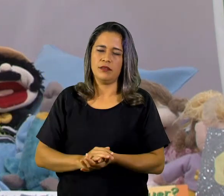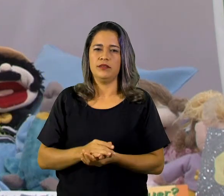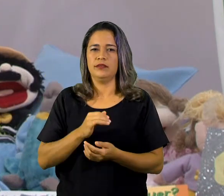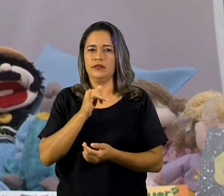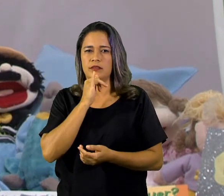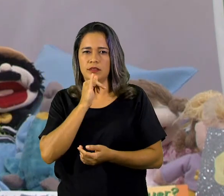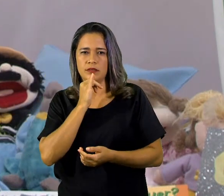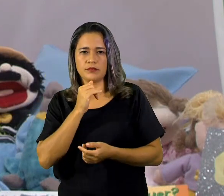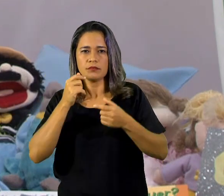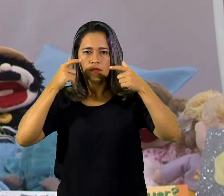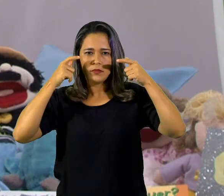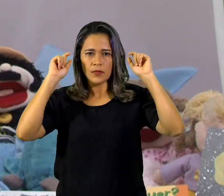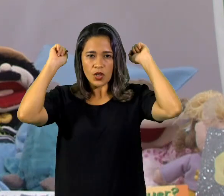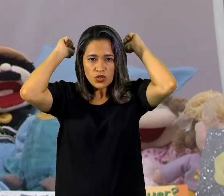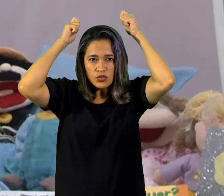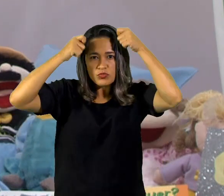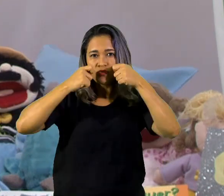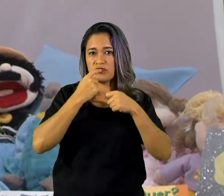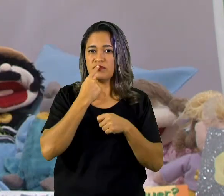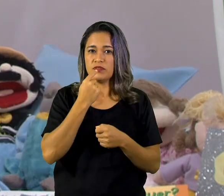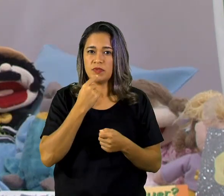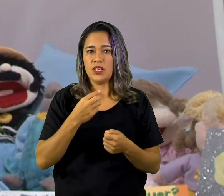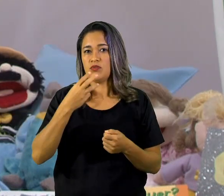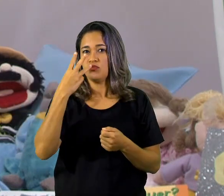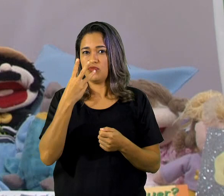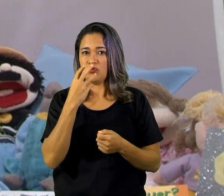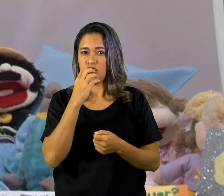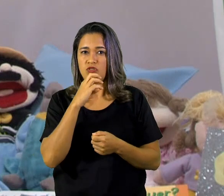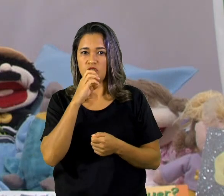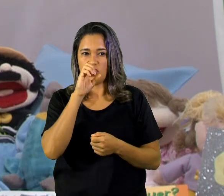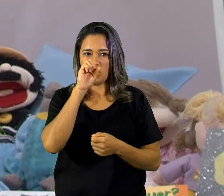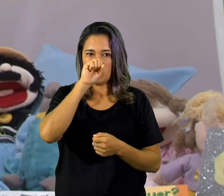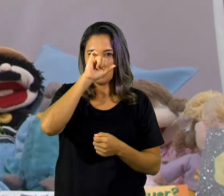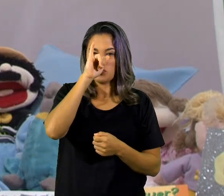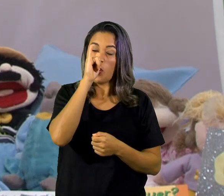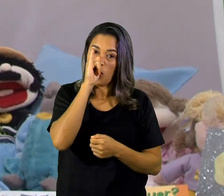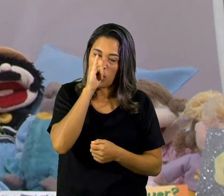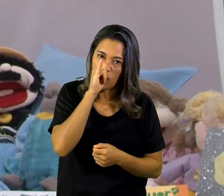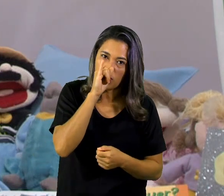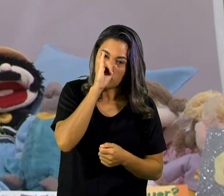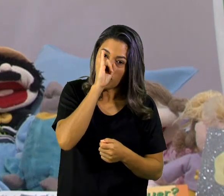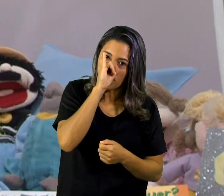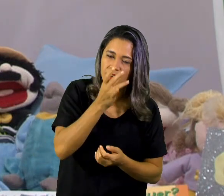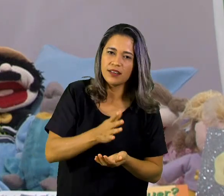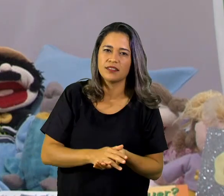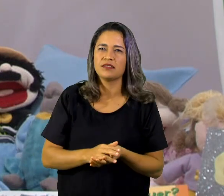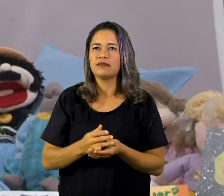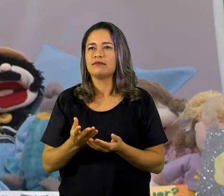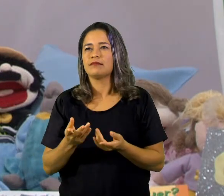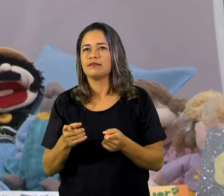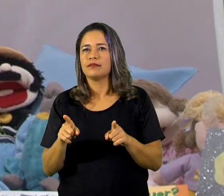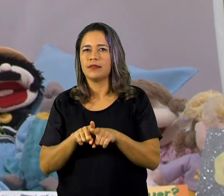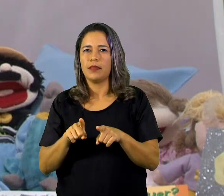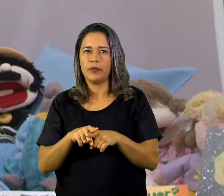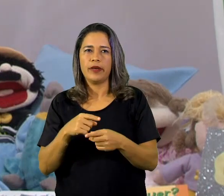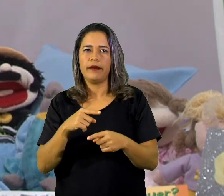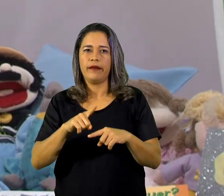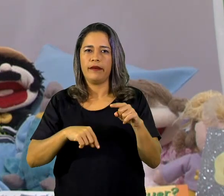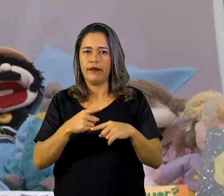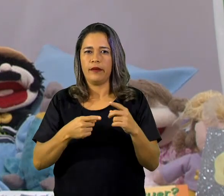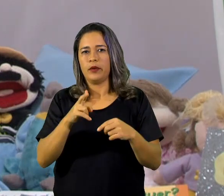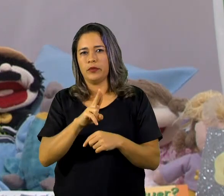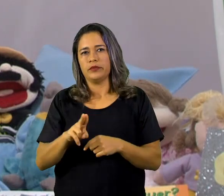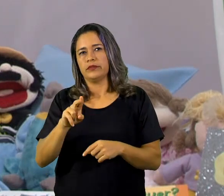os Três Porquinhos. Você pode também usar elementos como sucata para contar uma bela